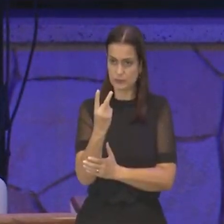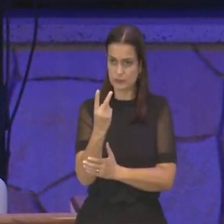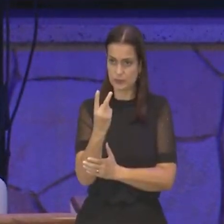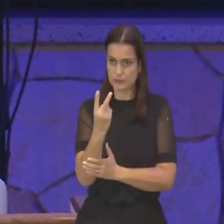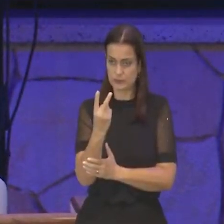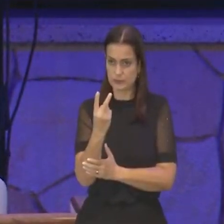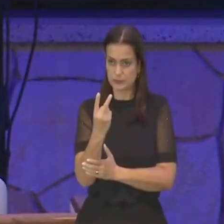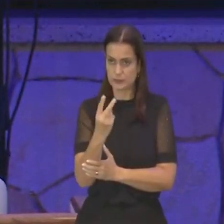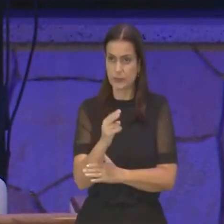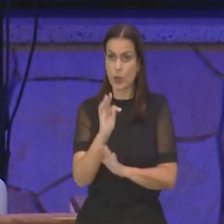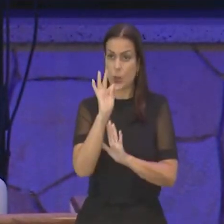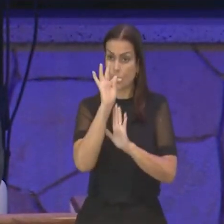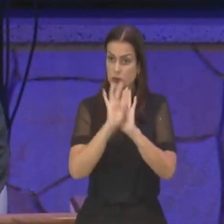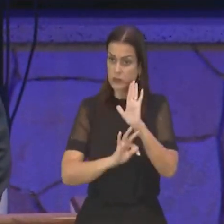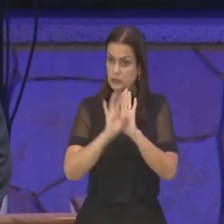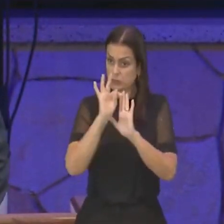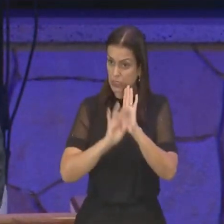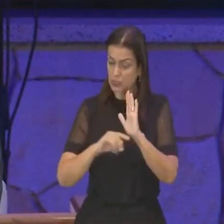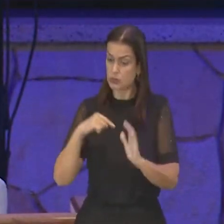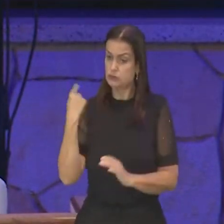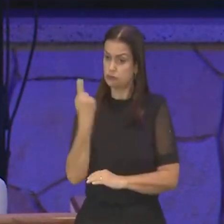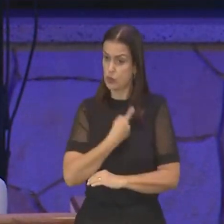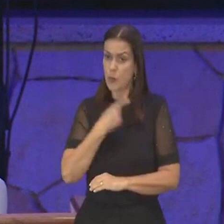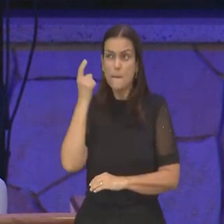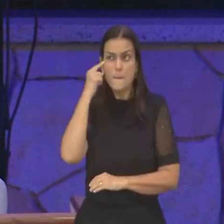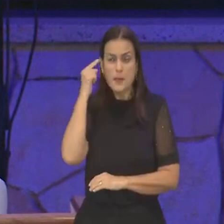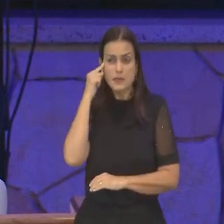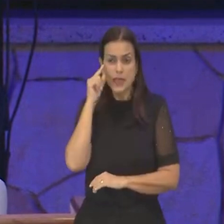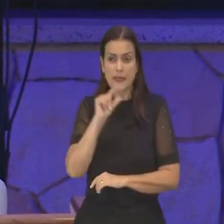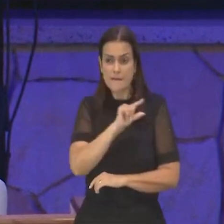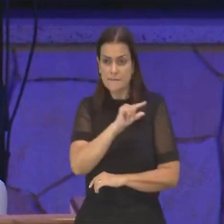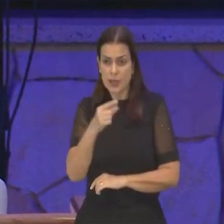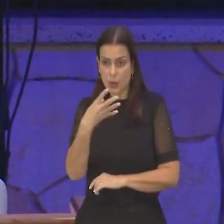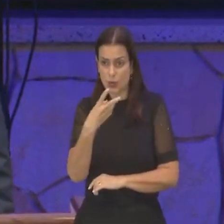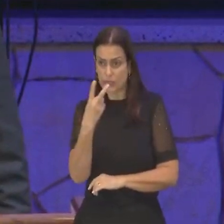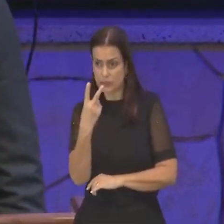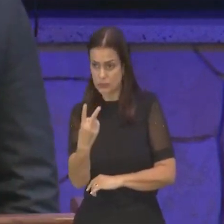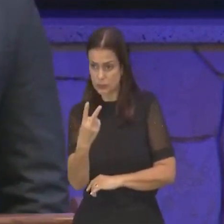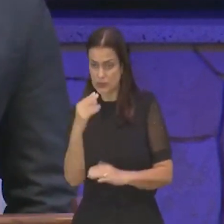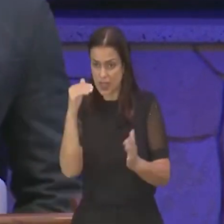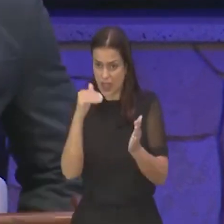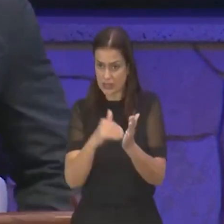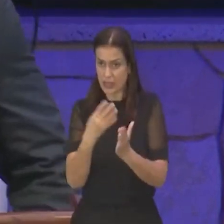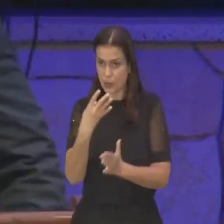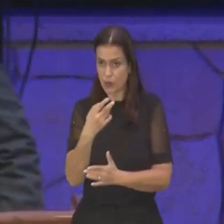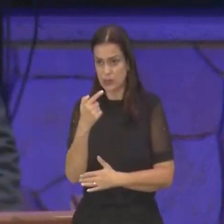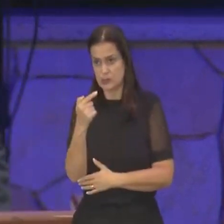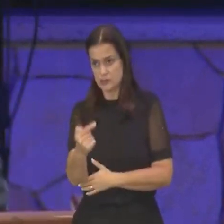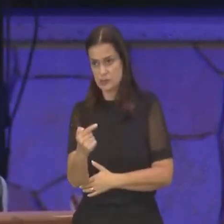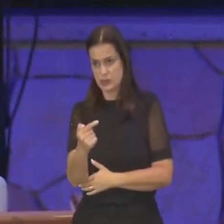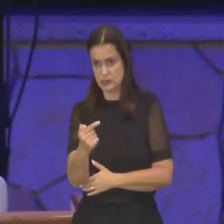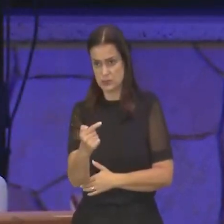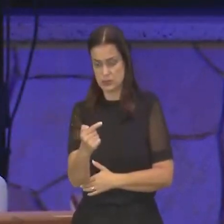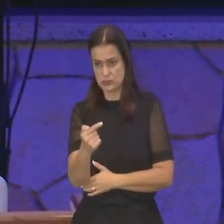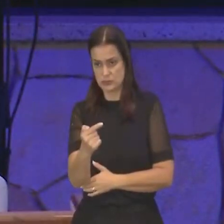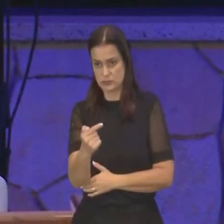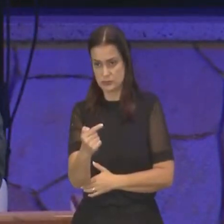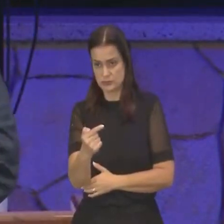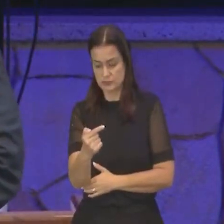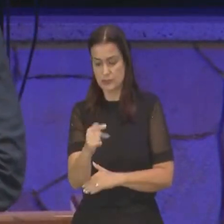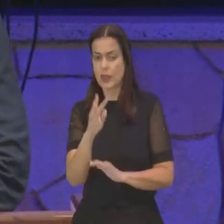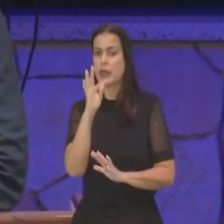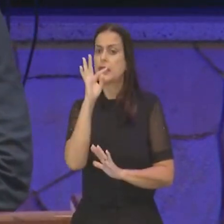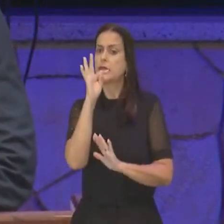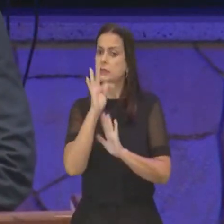O texto para a nossa reflexão está baseado nos versos 42 a 47. Um texto já